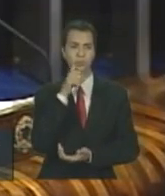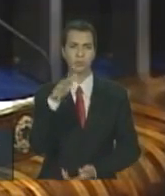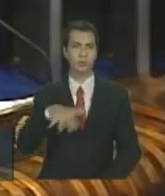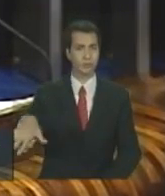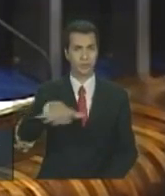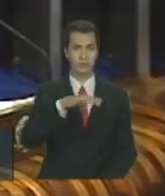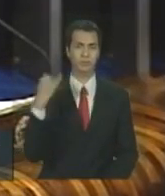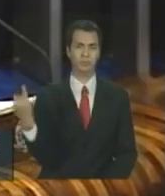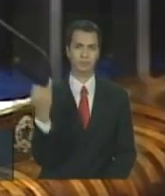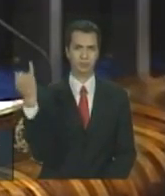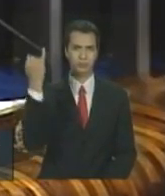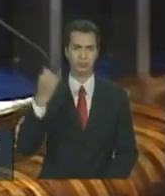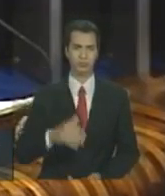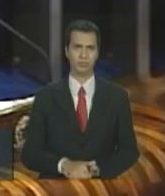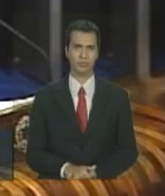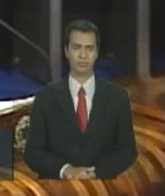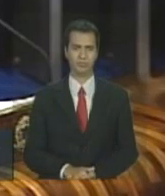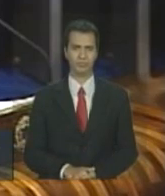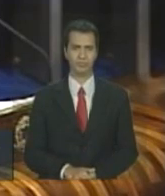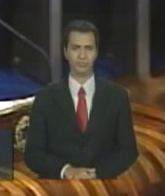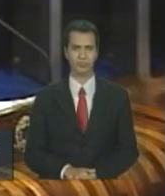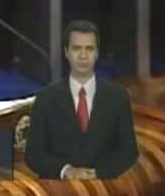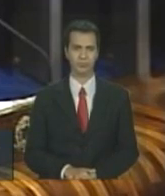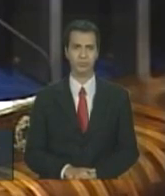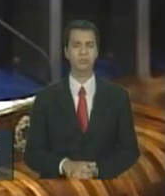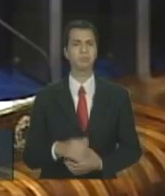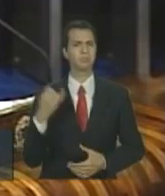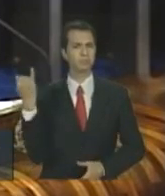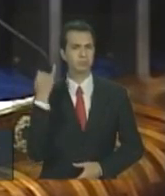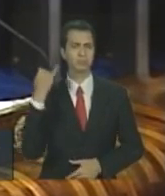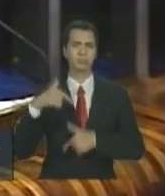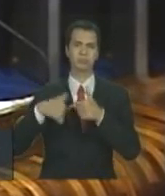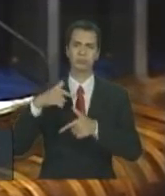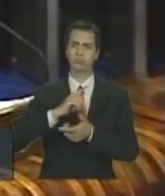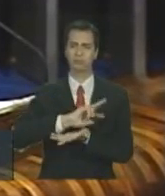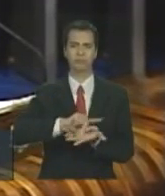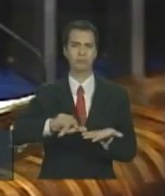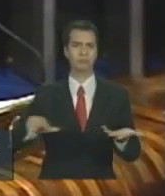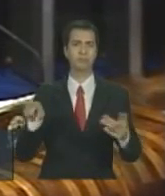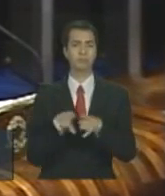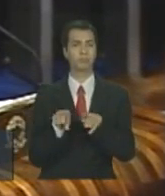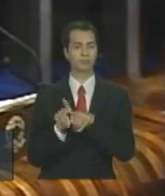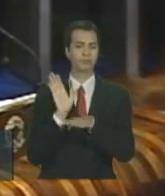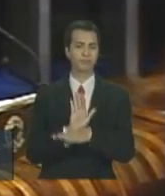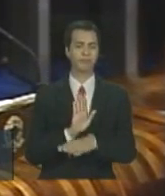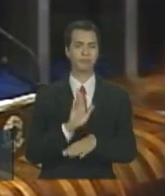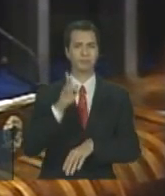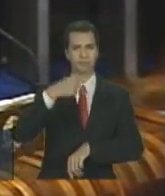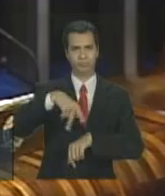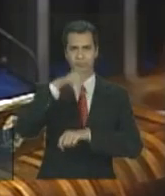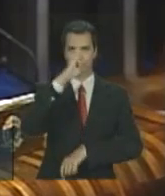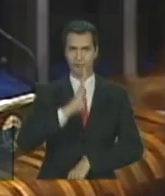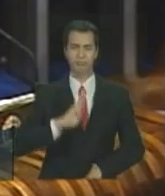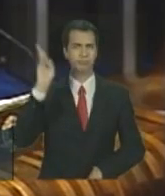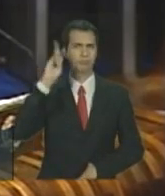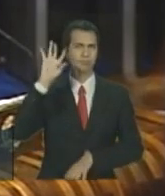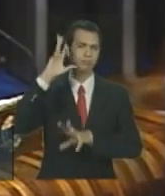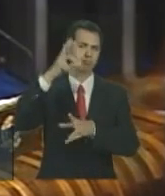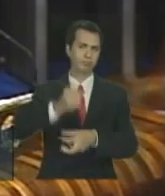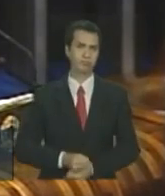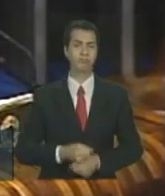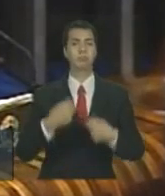atividades e, sobretudo, ao longo da história do nosso país. É importante reconhecer